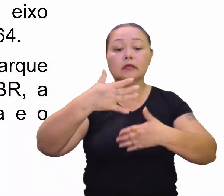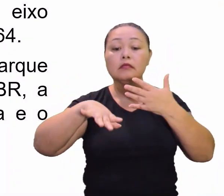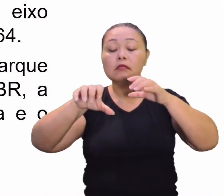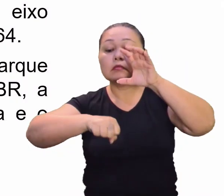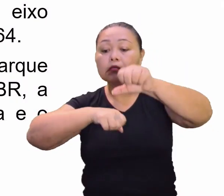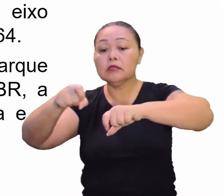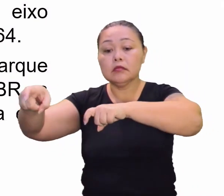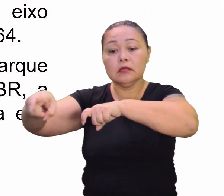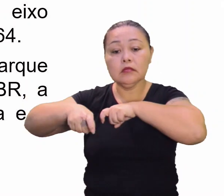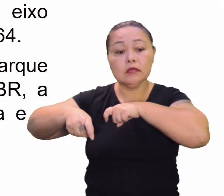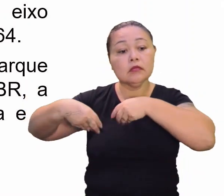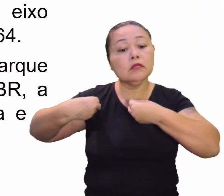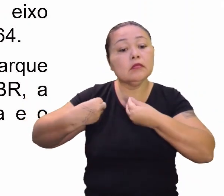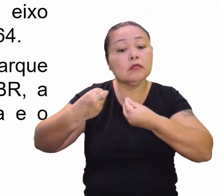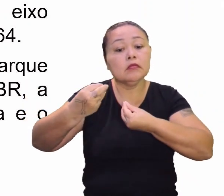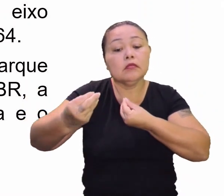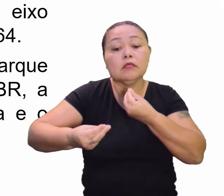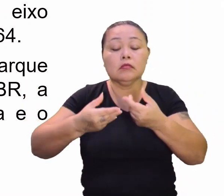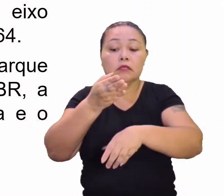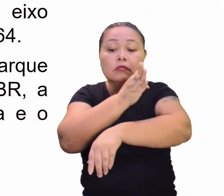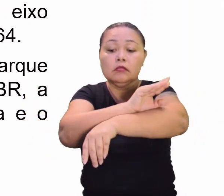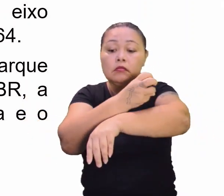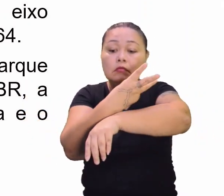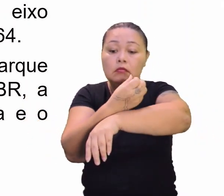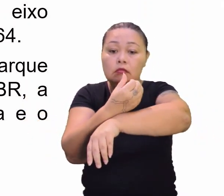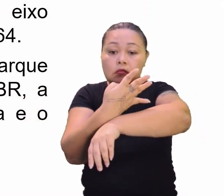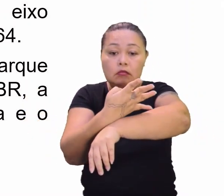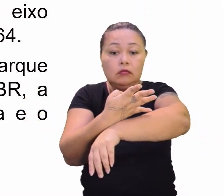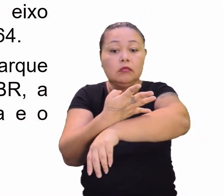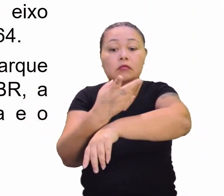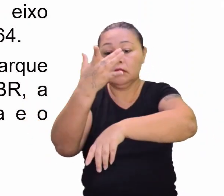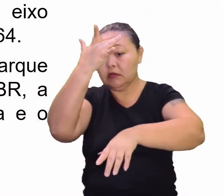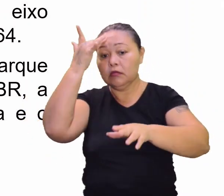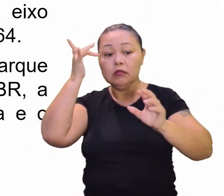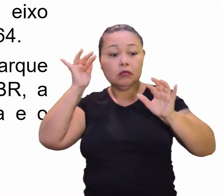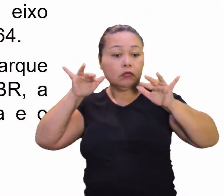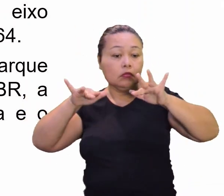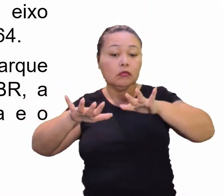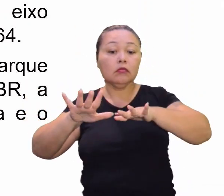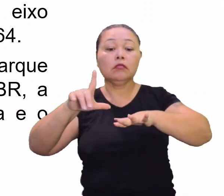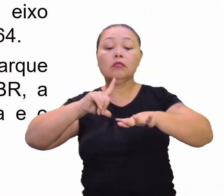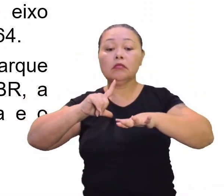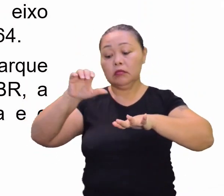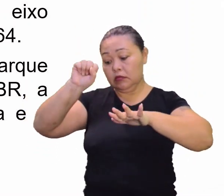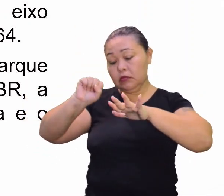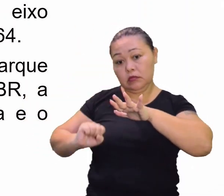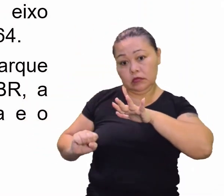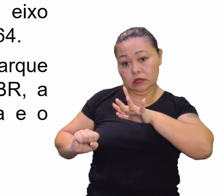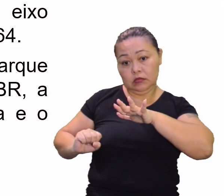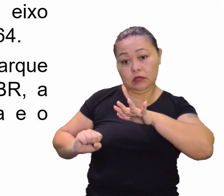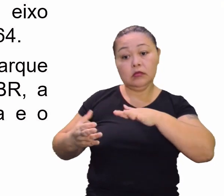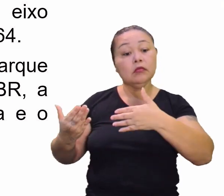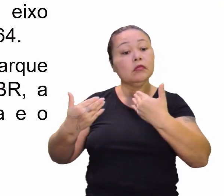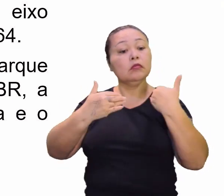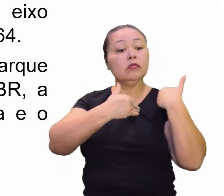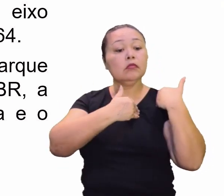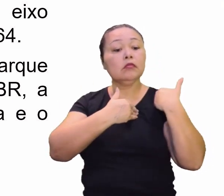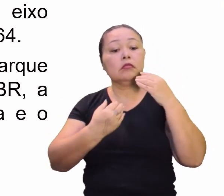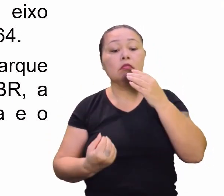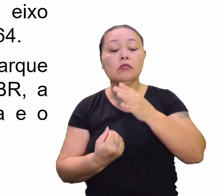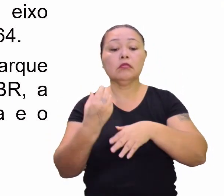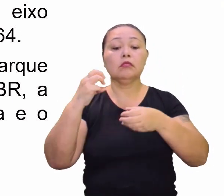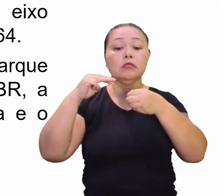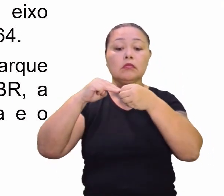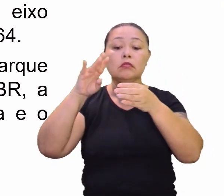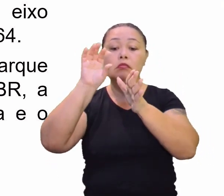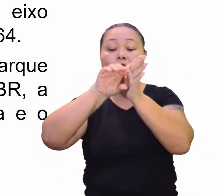O processo de colonização agrária que trouxe para o eixo da BR-364 imigrantes predominantemente sulistas, responsável